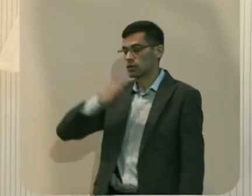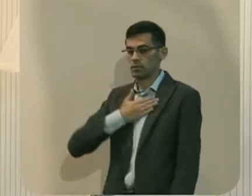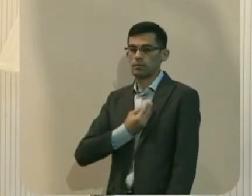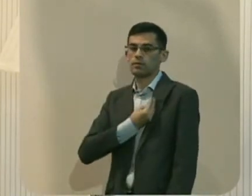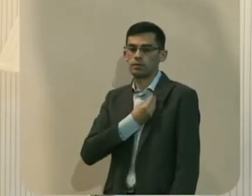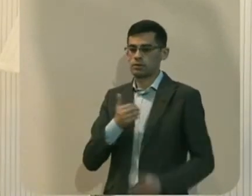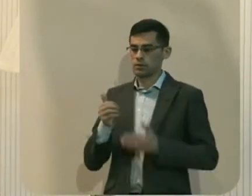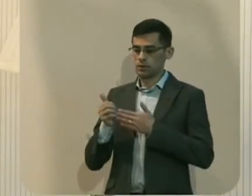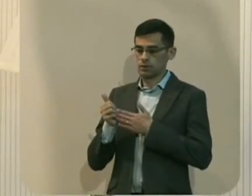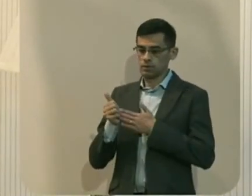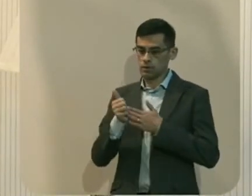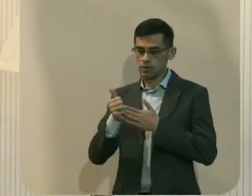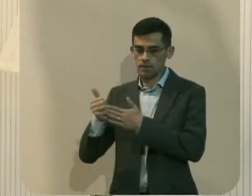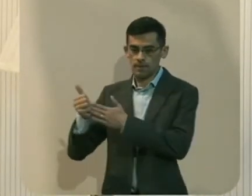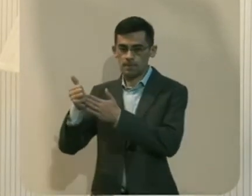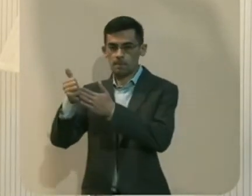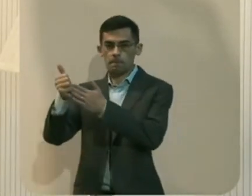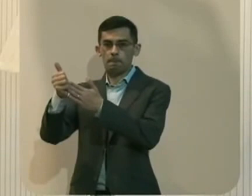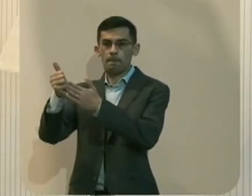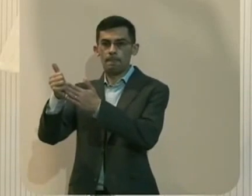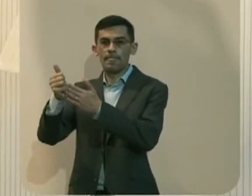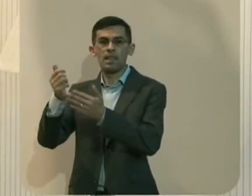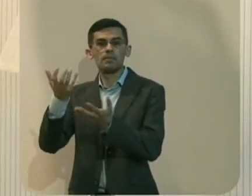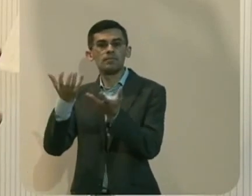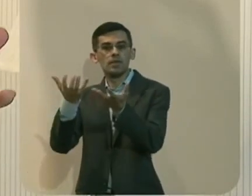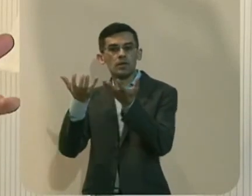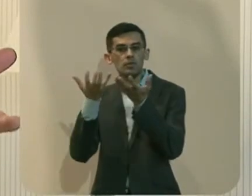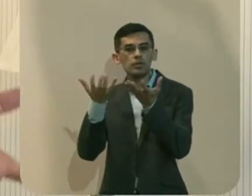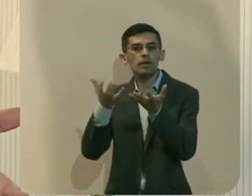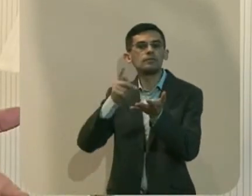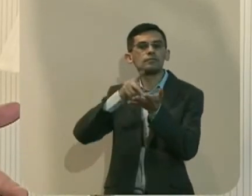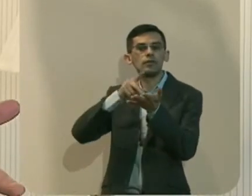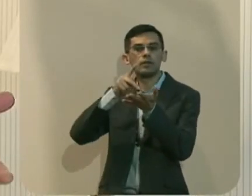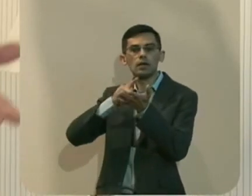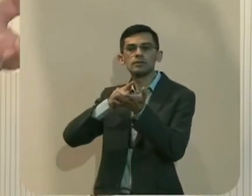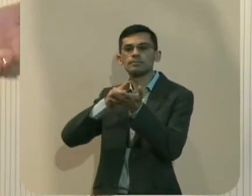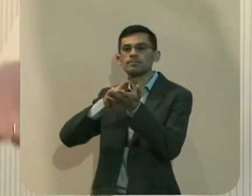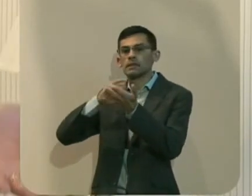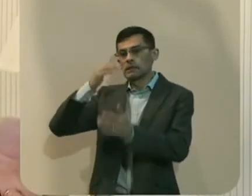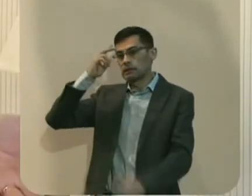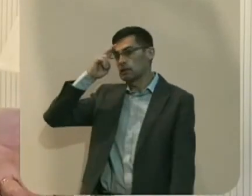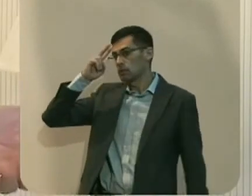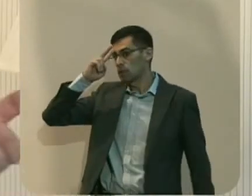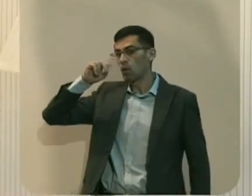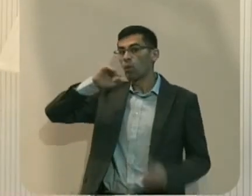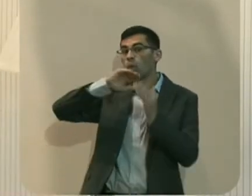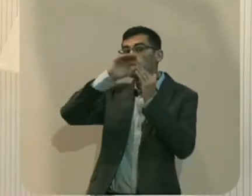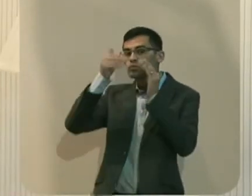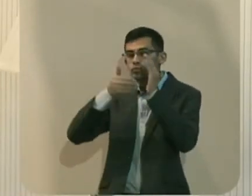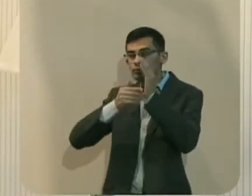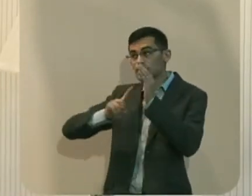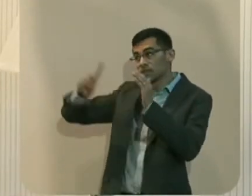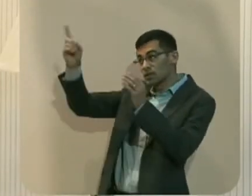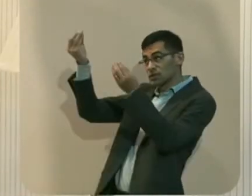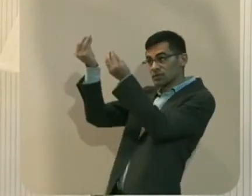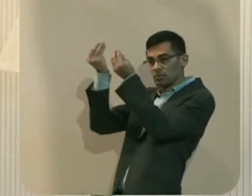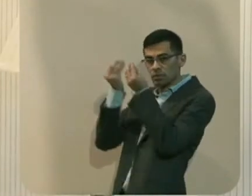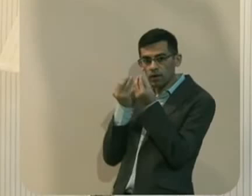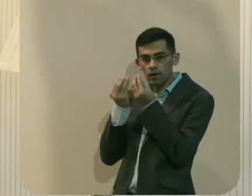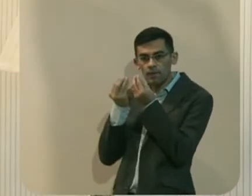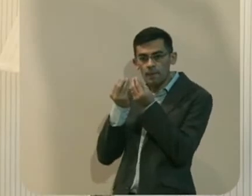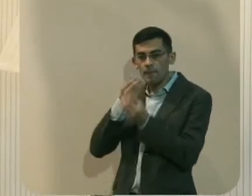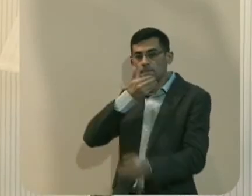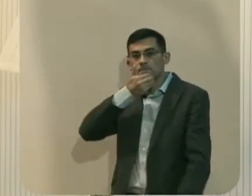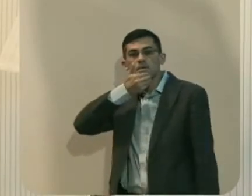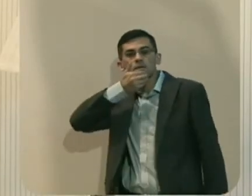vai dirigir os meus passos. Eu quero render o que eu sou às mãos dEle. Eu quero ser alguém